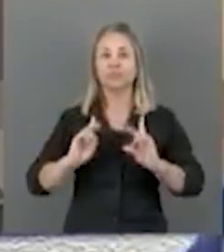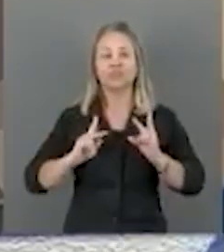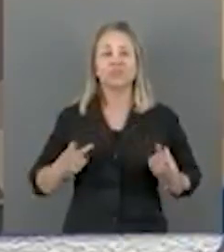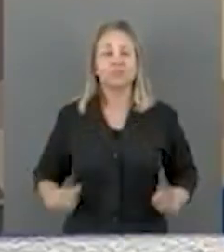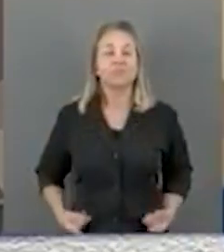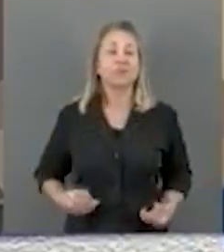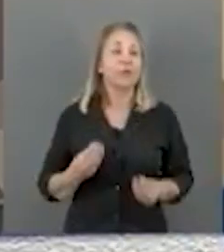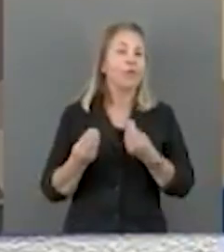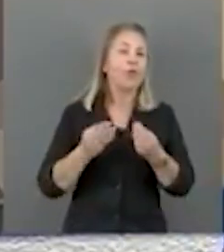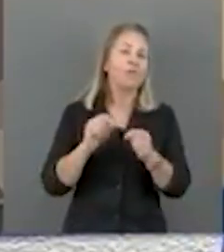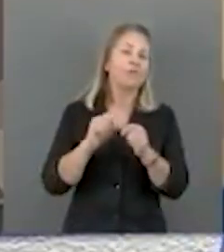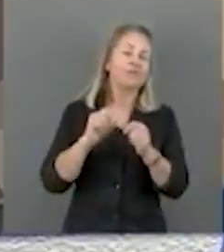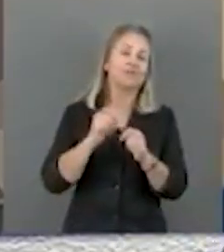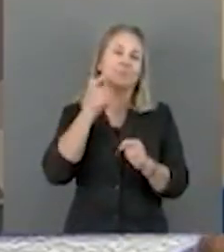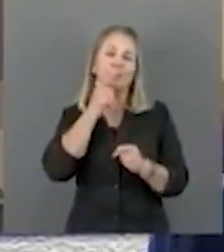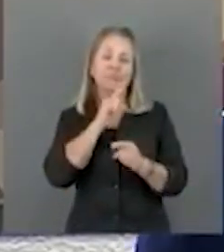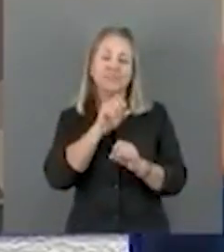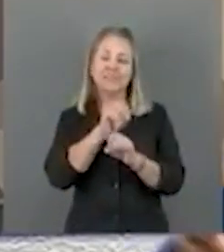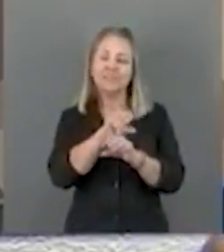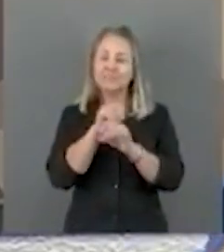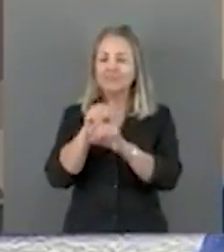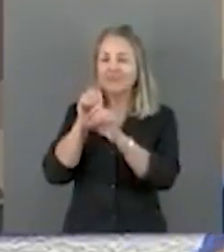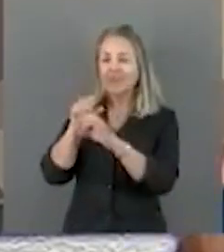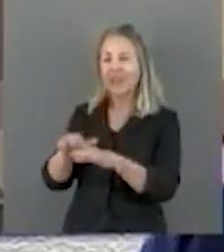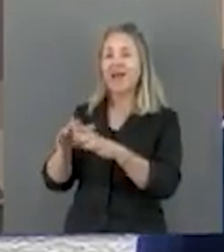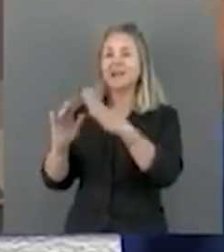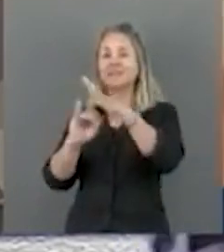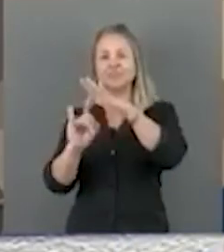a gente faz para educar as instituições, forças